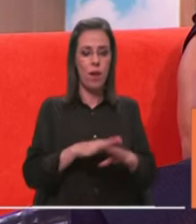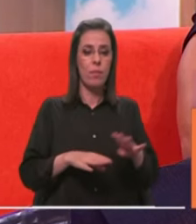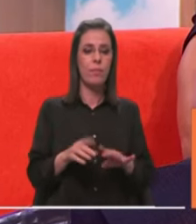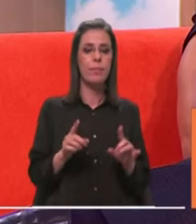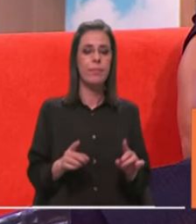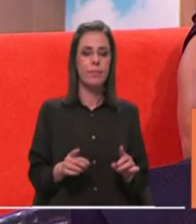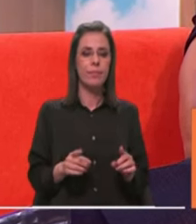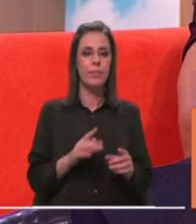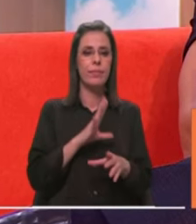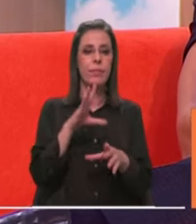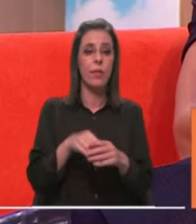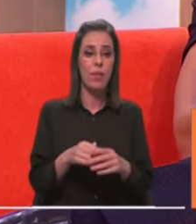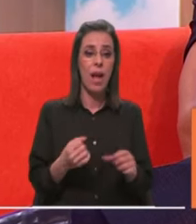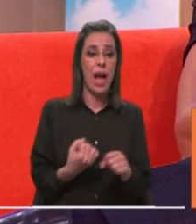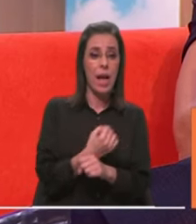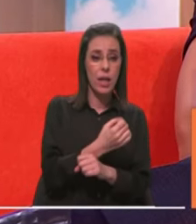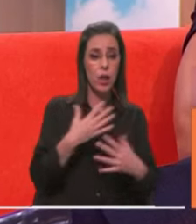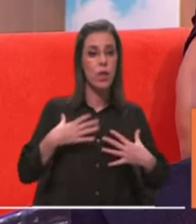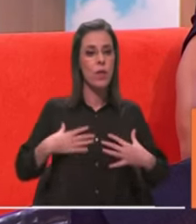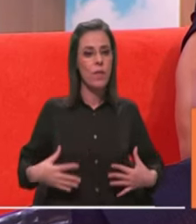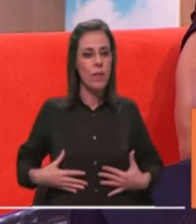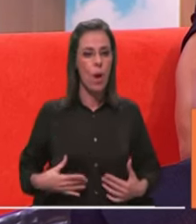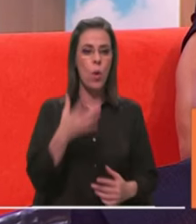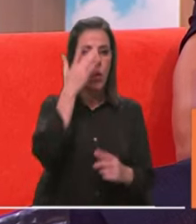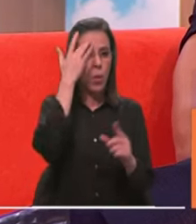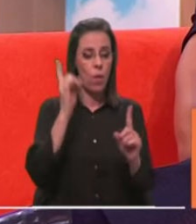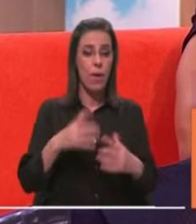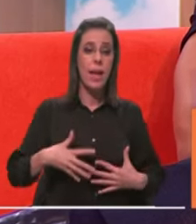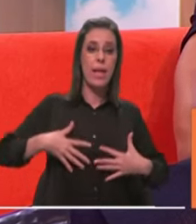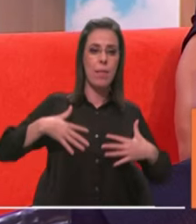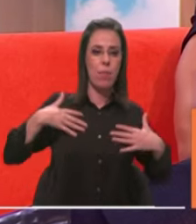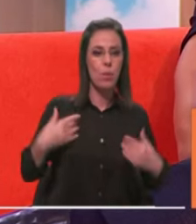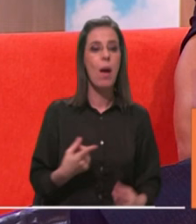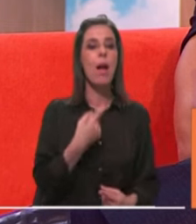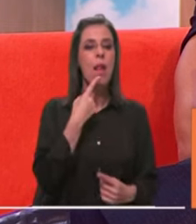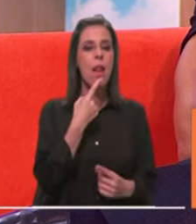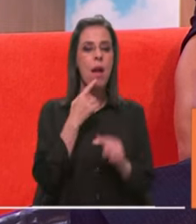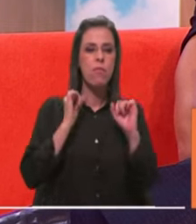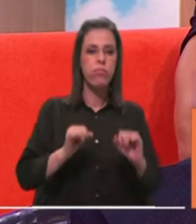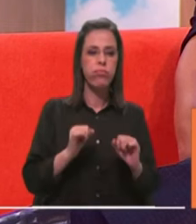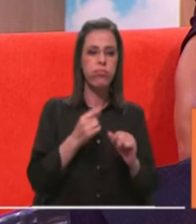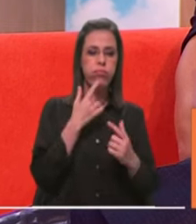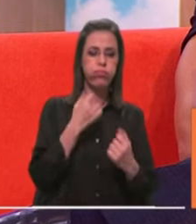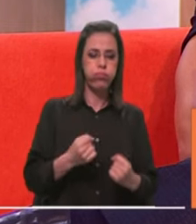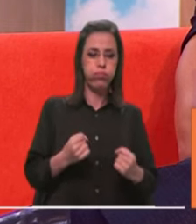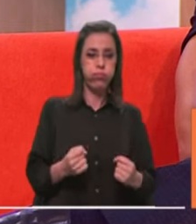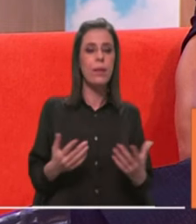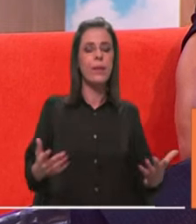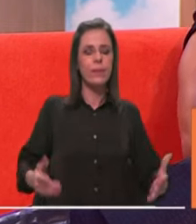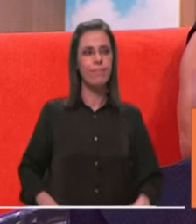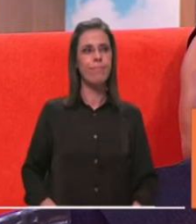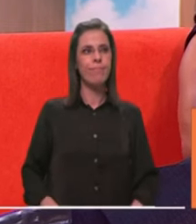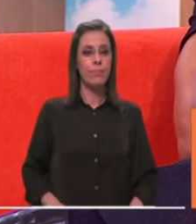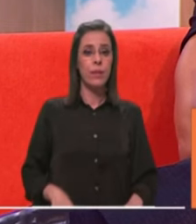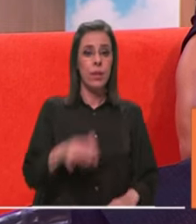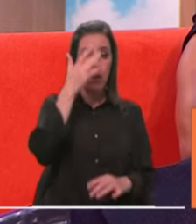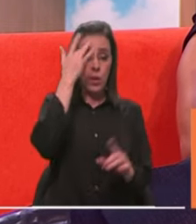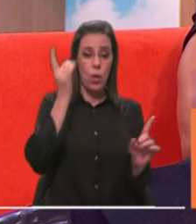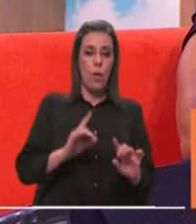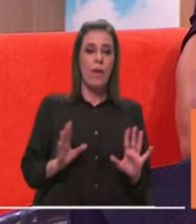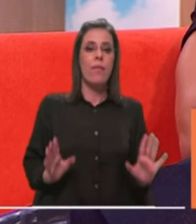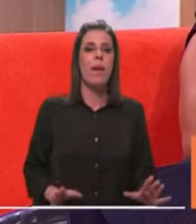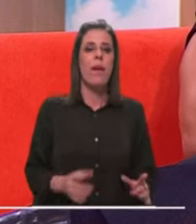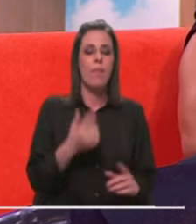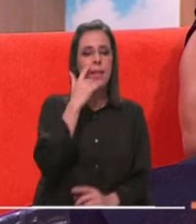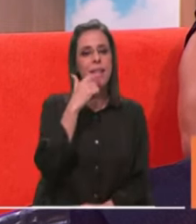especialmente quando envolve agressões físicas iis verbais é não tem sido fácil mas tem